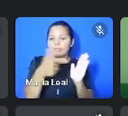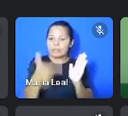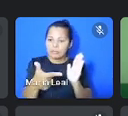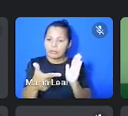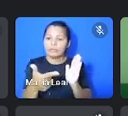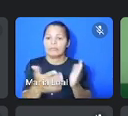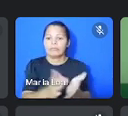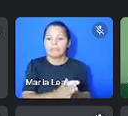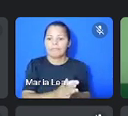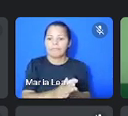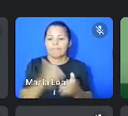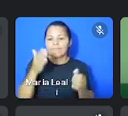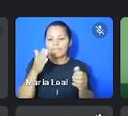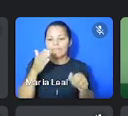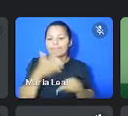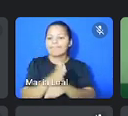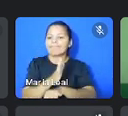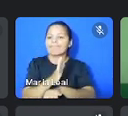está aprovado.